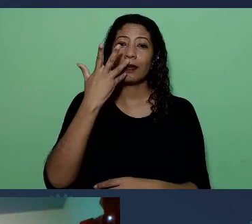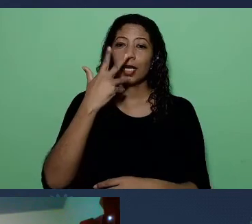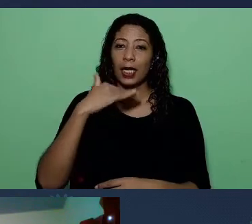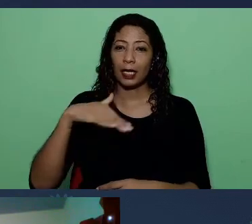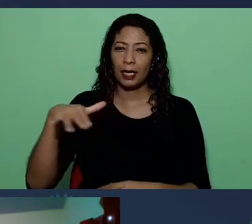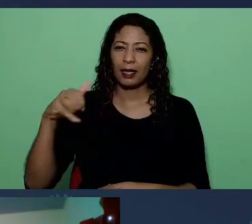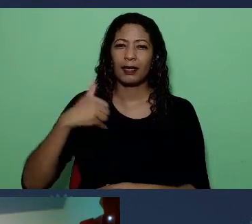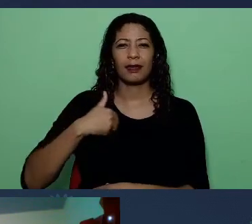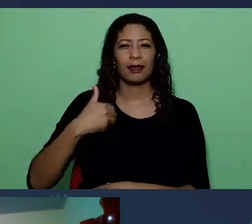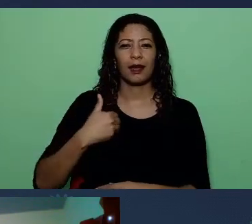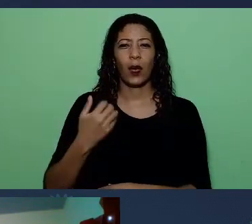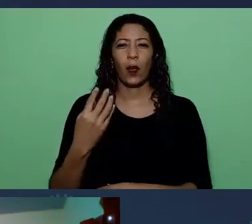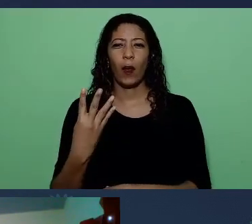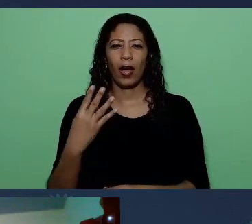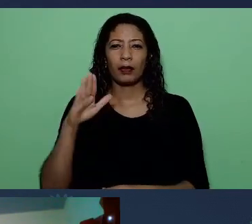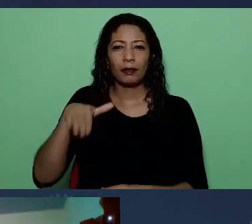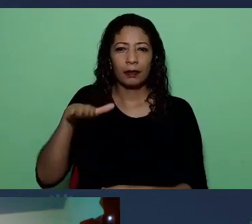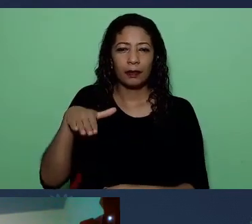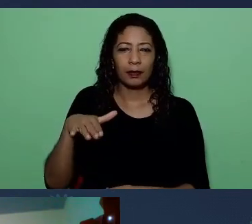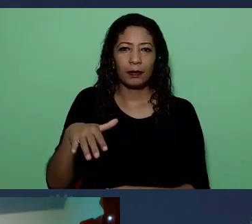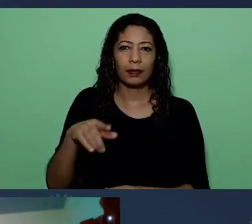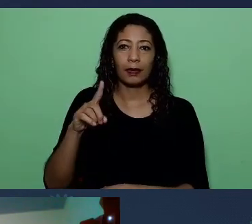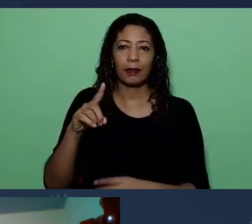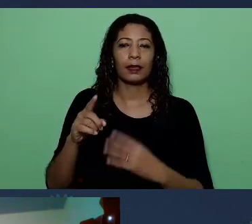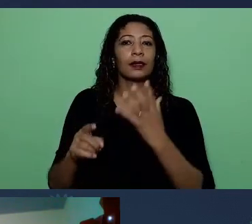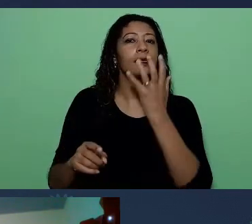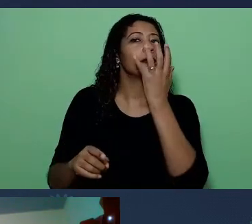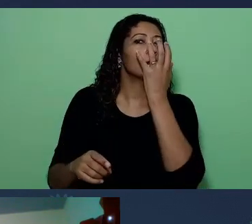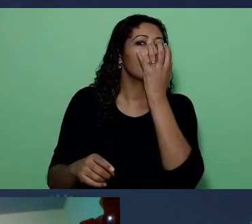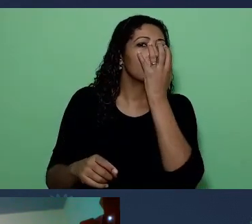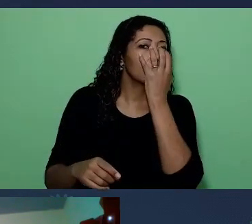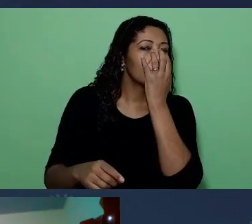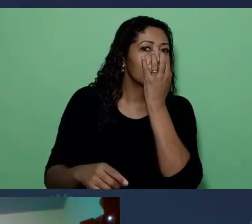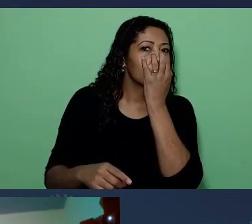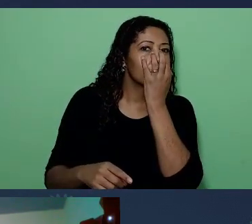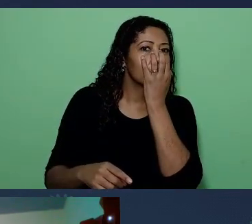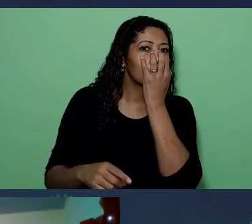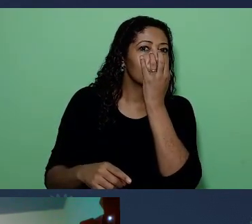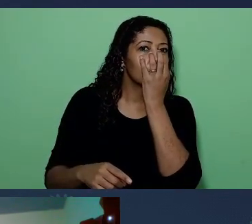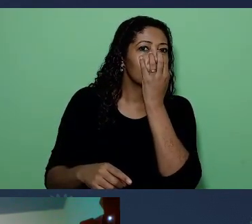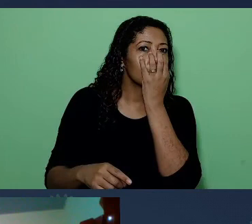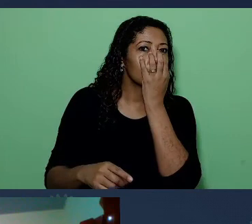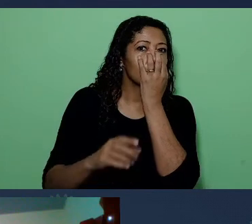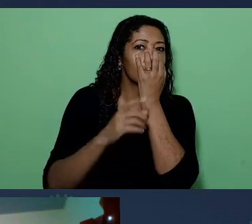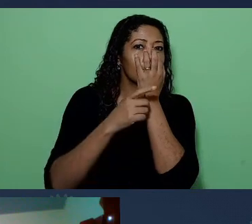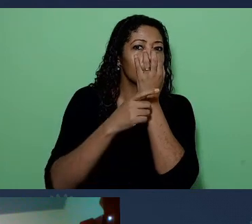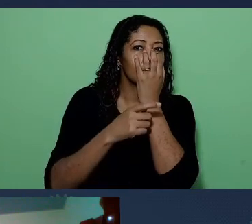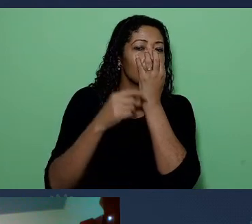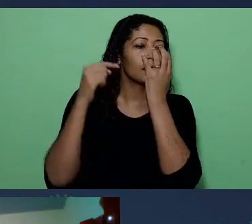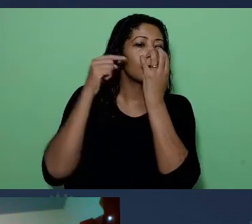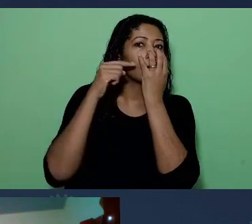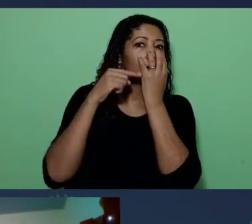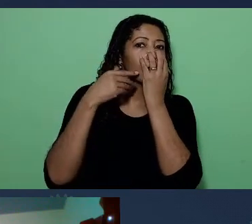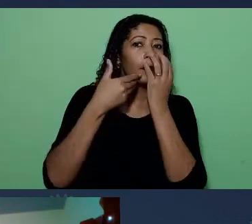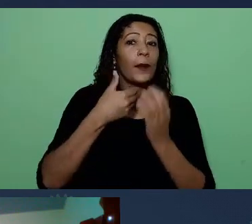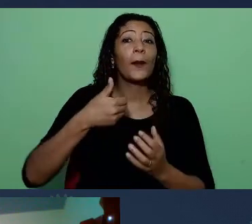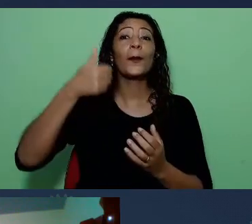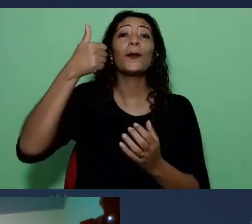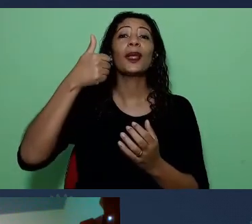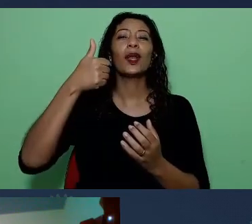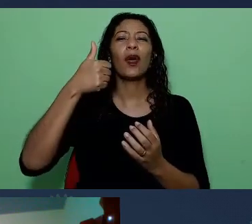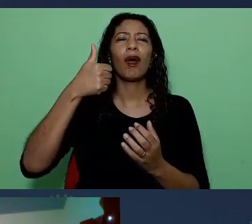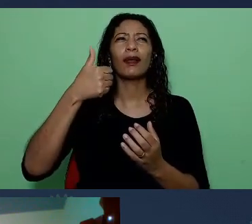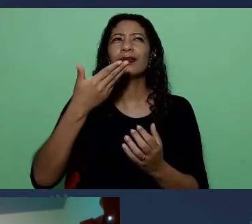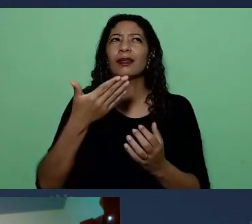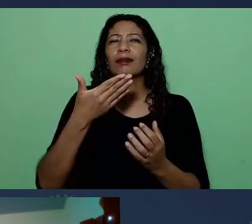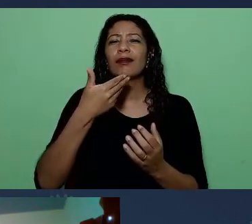abaixo de 4 anos, é um espaçador com máscara. E qual é a melhor máscara? Aliás, não é a